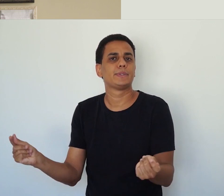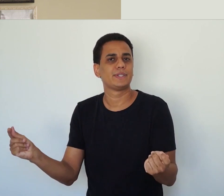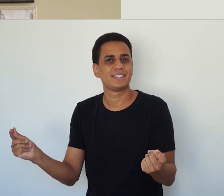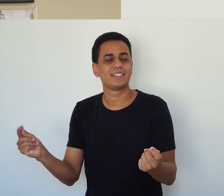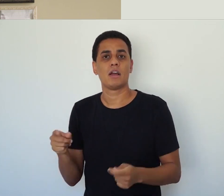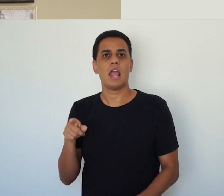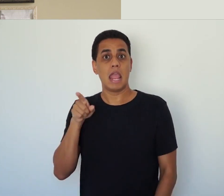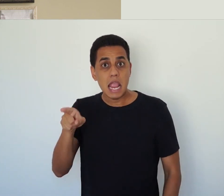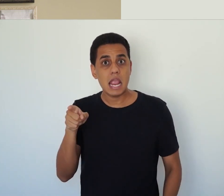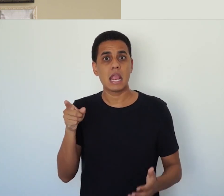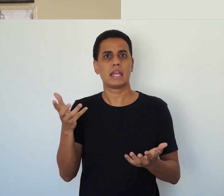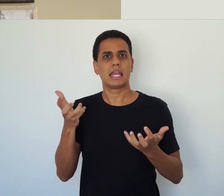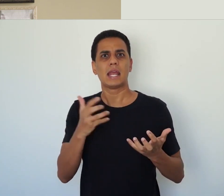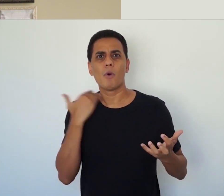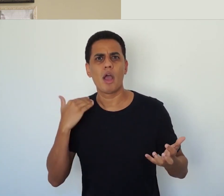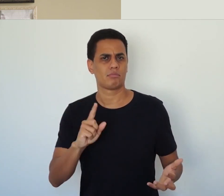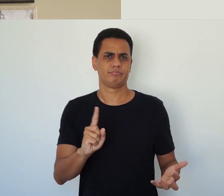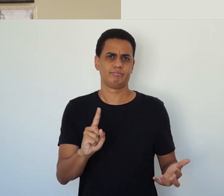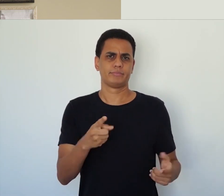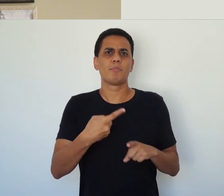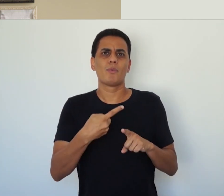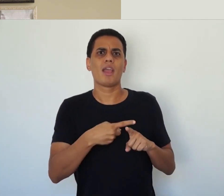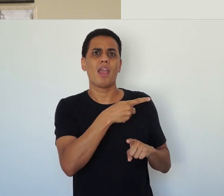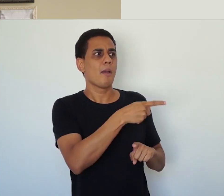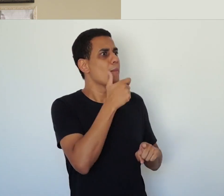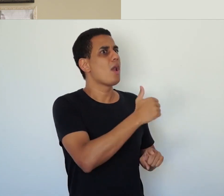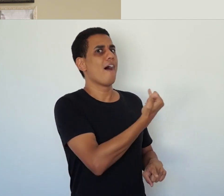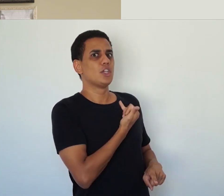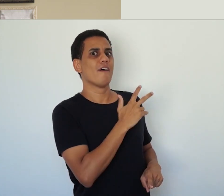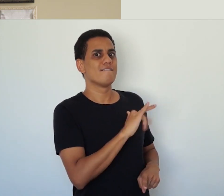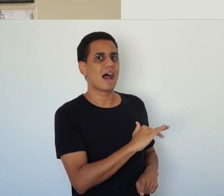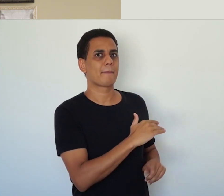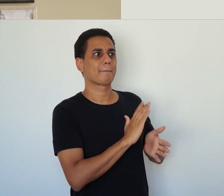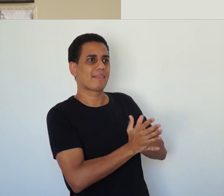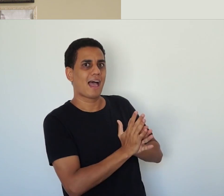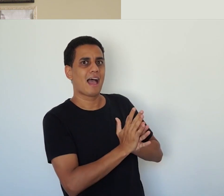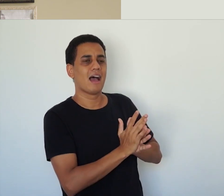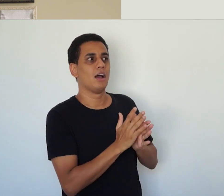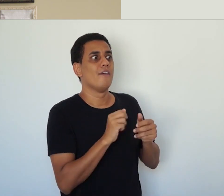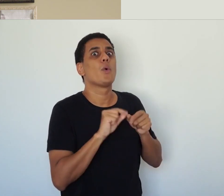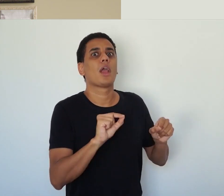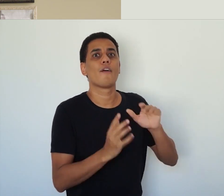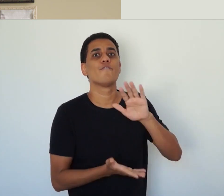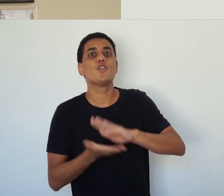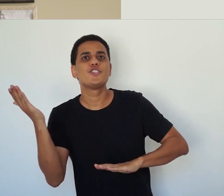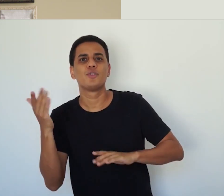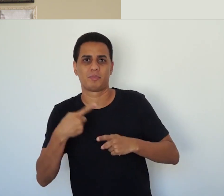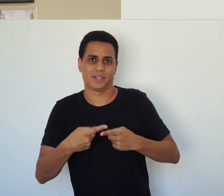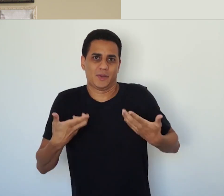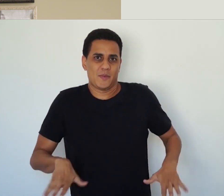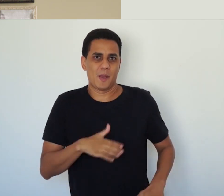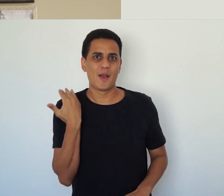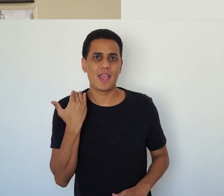desesperança. Ele não queria morrer. Isso é muito claro no texto, porque quando ele fugiu de Jezabel, ele fugiu porque ele não